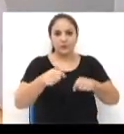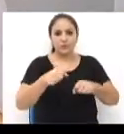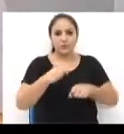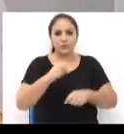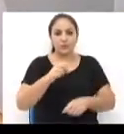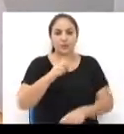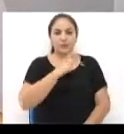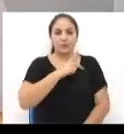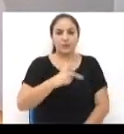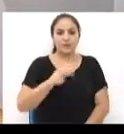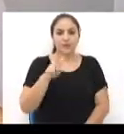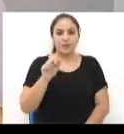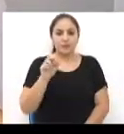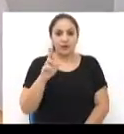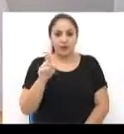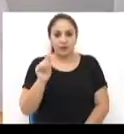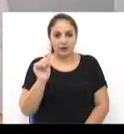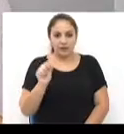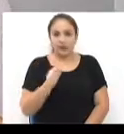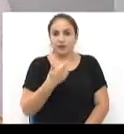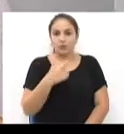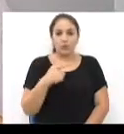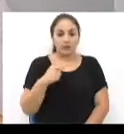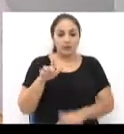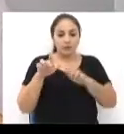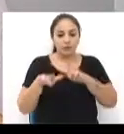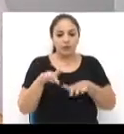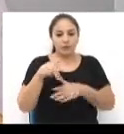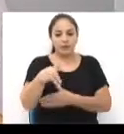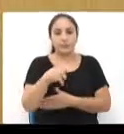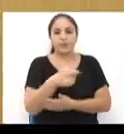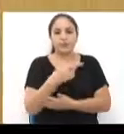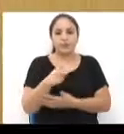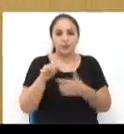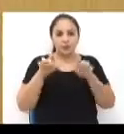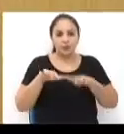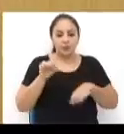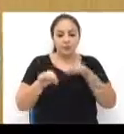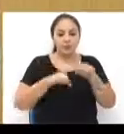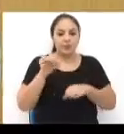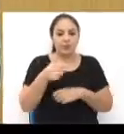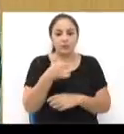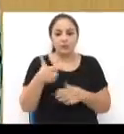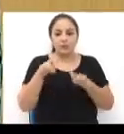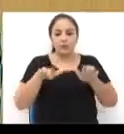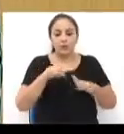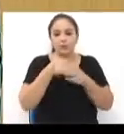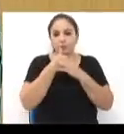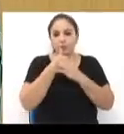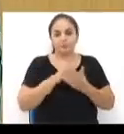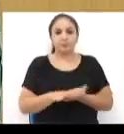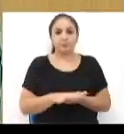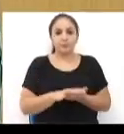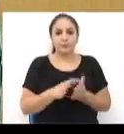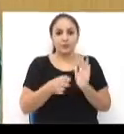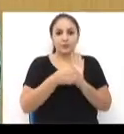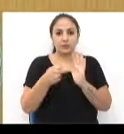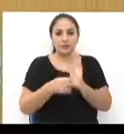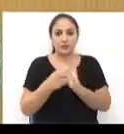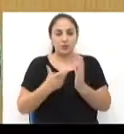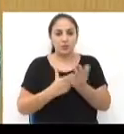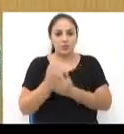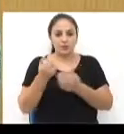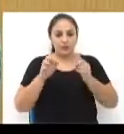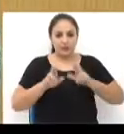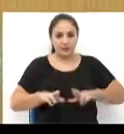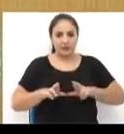para caminhar, não tem espaço na bicicleta, não tem espaço para tomar um chimarrão. Indicação pede a compra de área para o assentamento